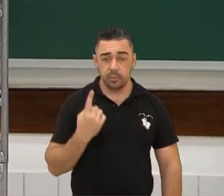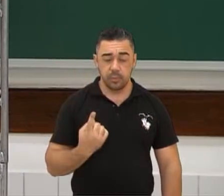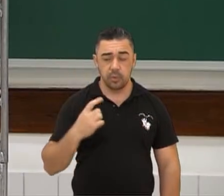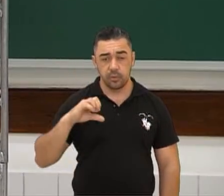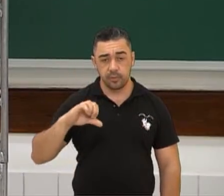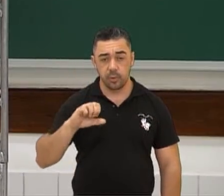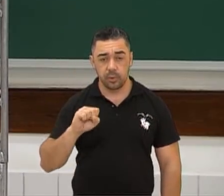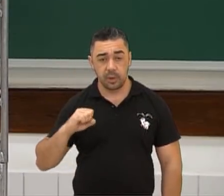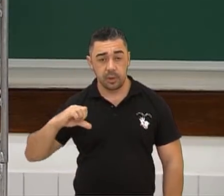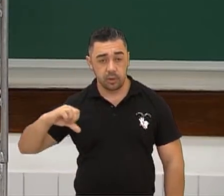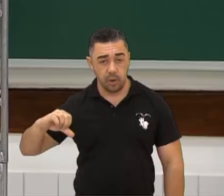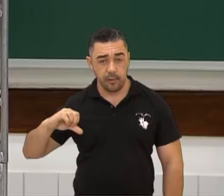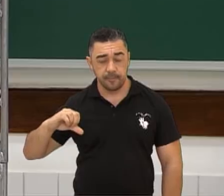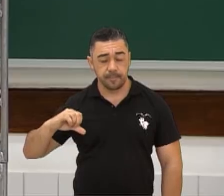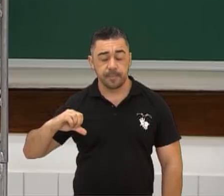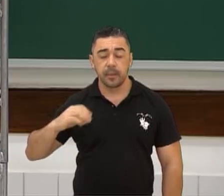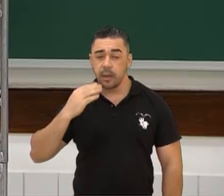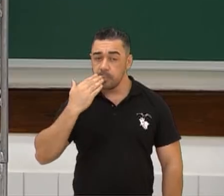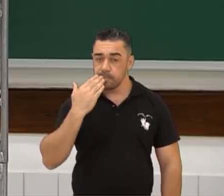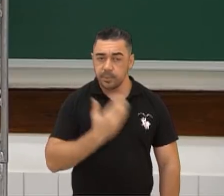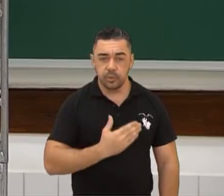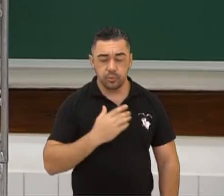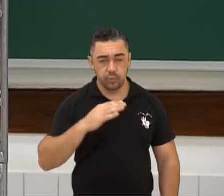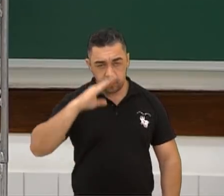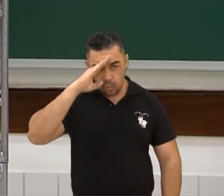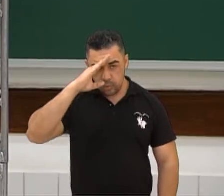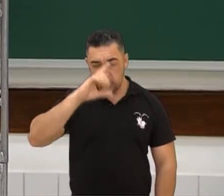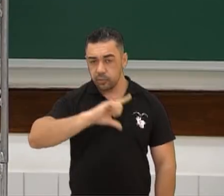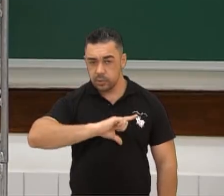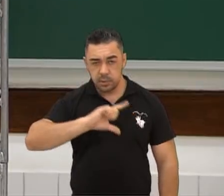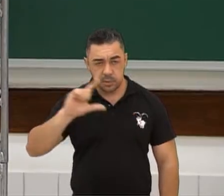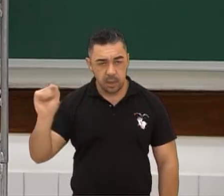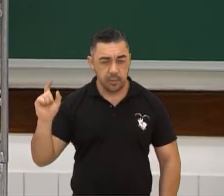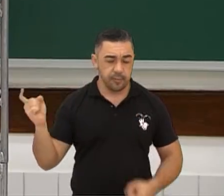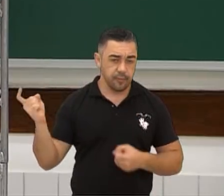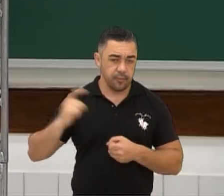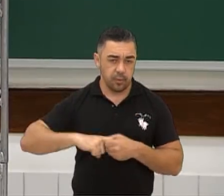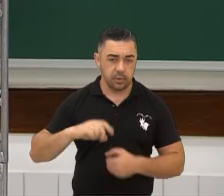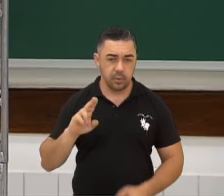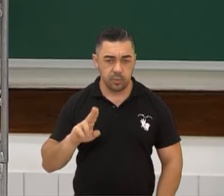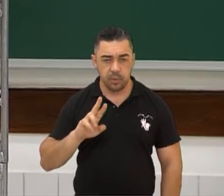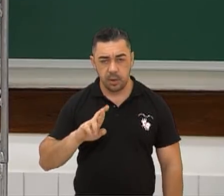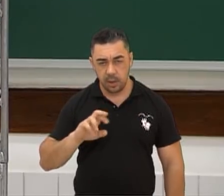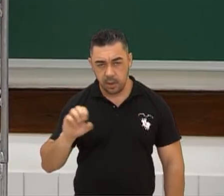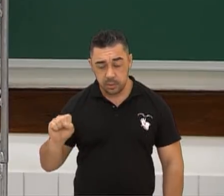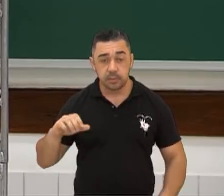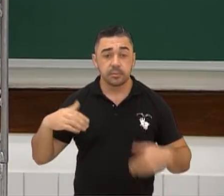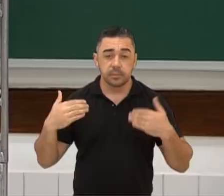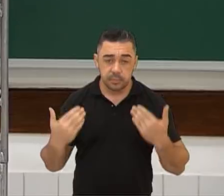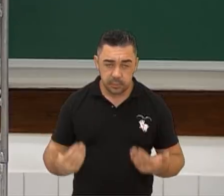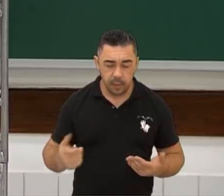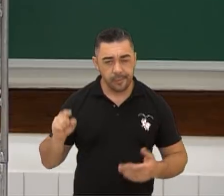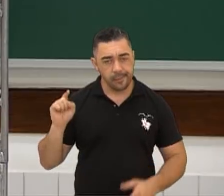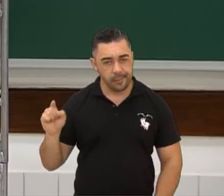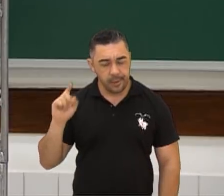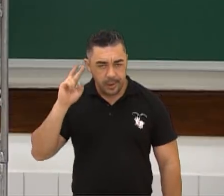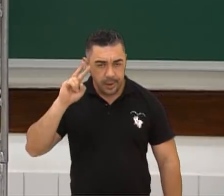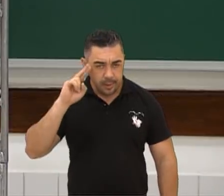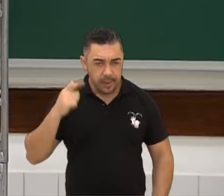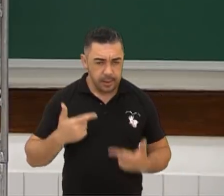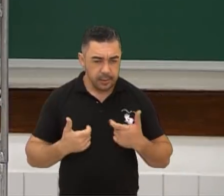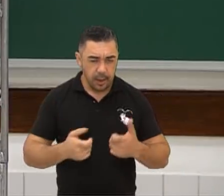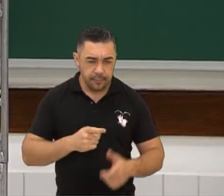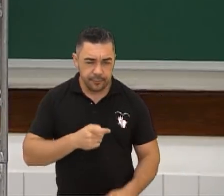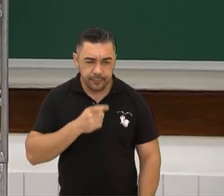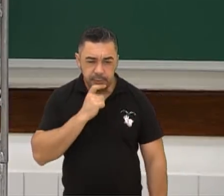anunciou a saída dos soldados soviéticos do Afeganistão. É neste contexto, inclusive, lembra a Guerra Fria,